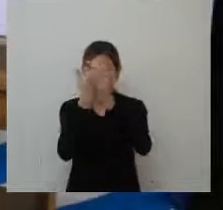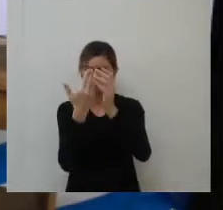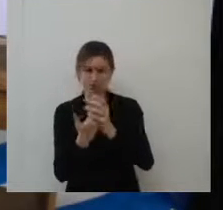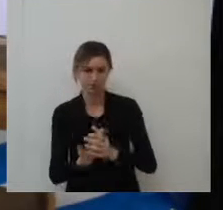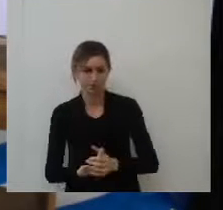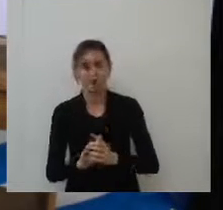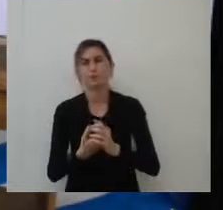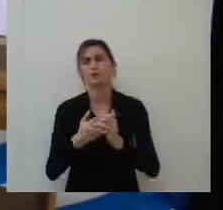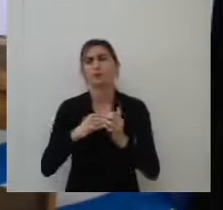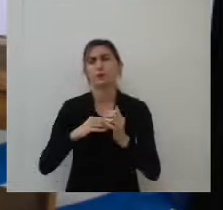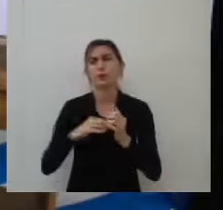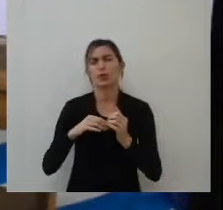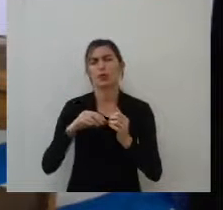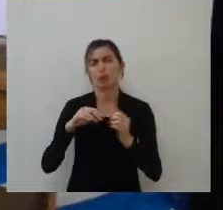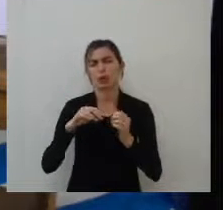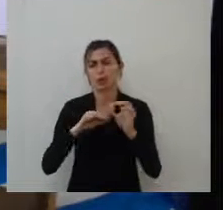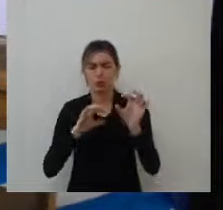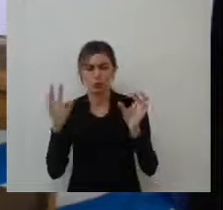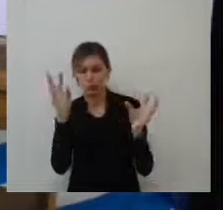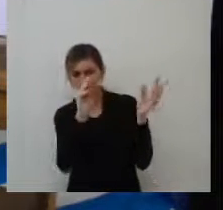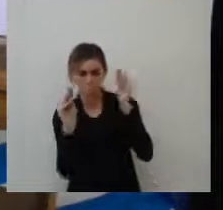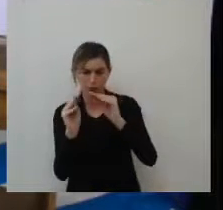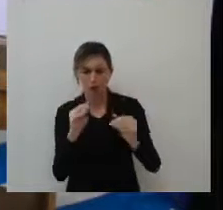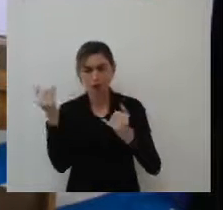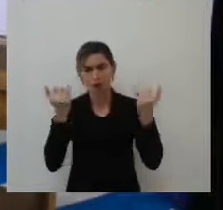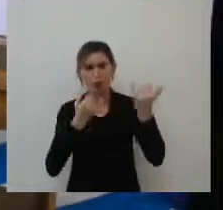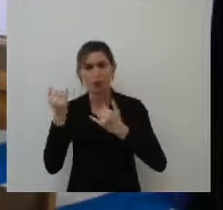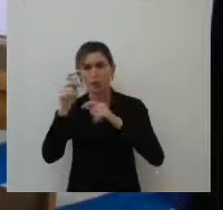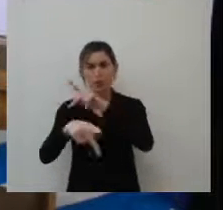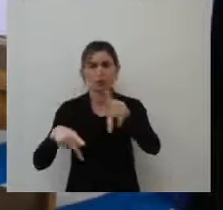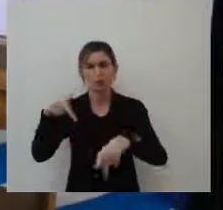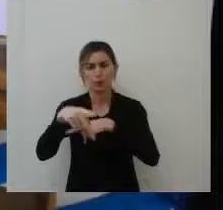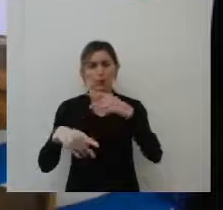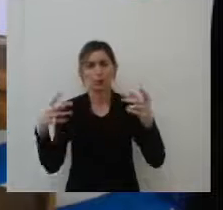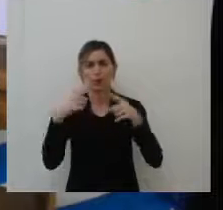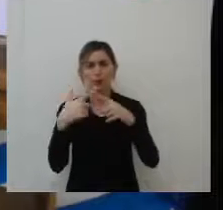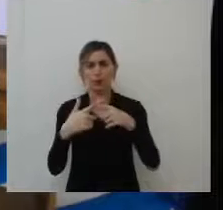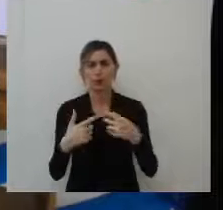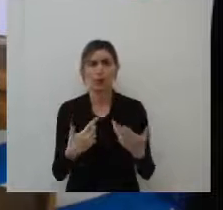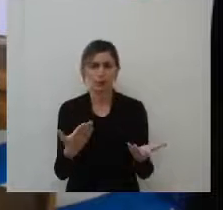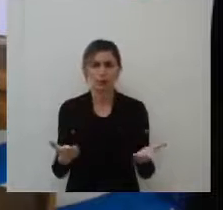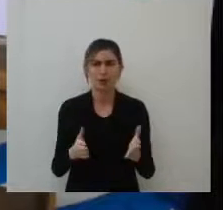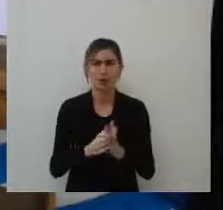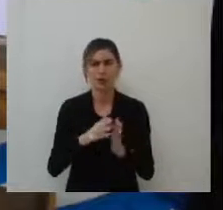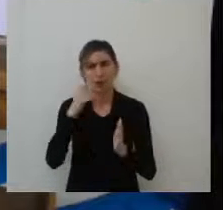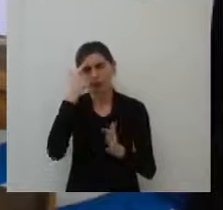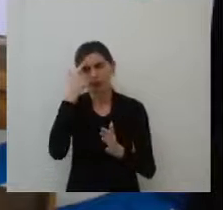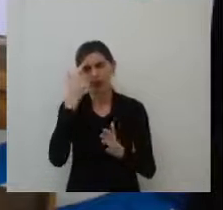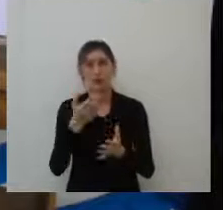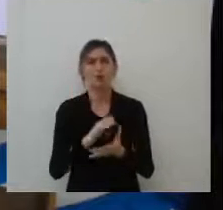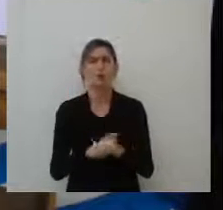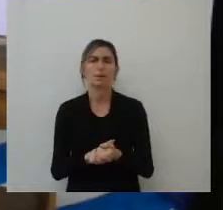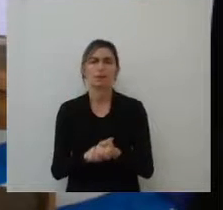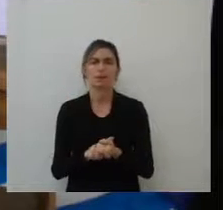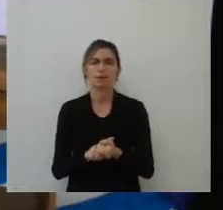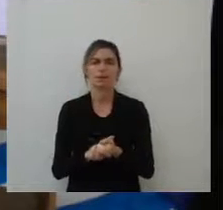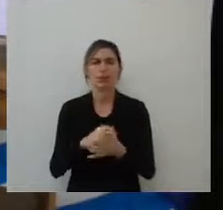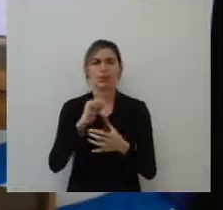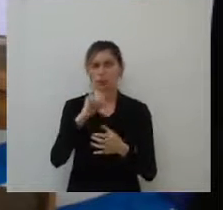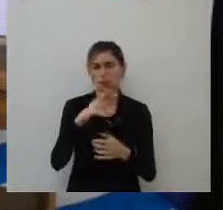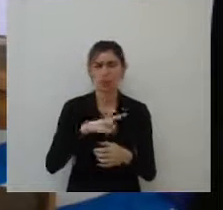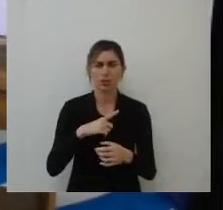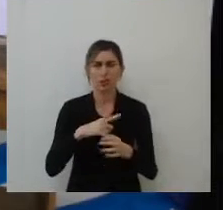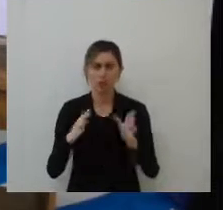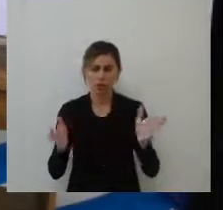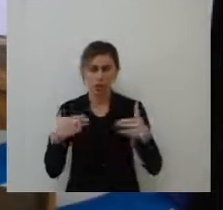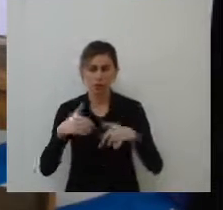dados ele é abastecido com informações da população. Porque vamos lá, Imagina só aí, se existisse uma